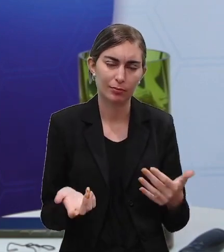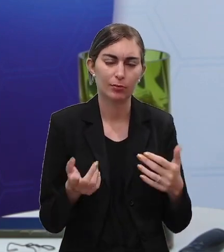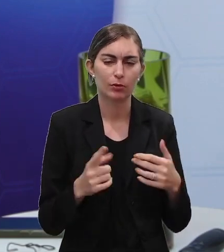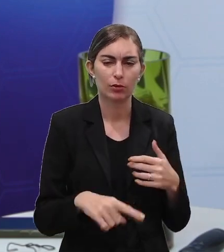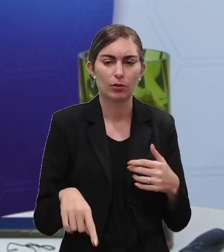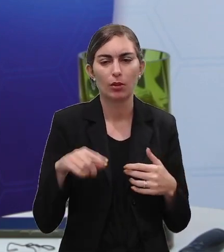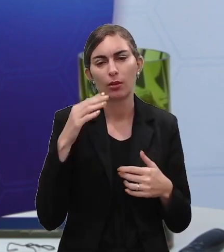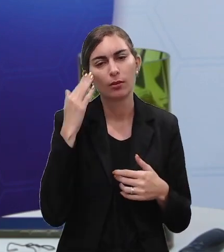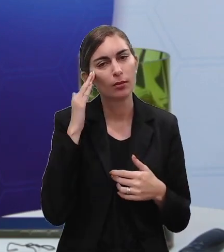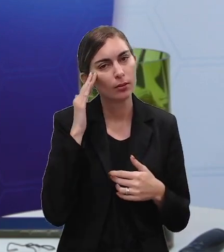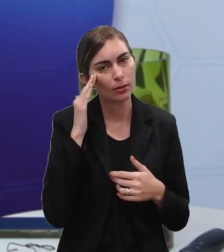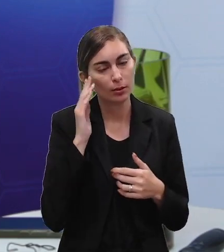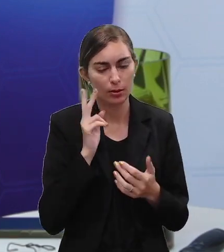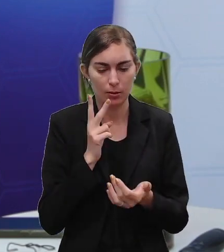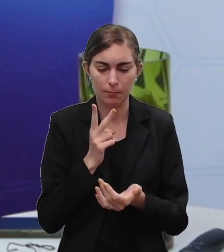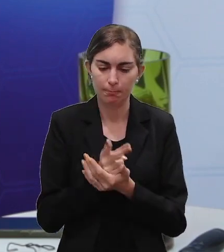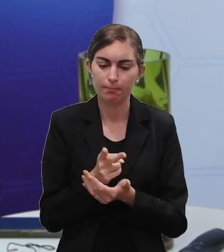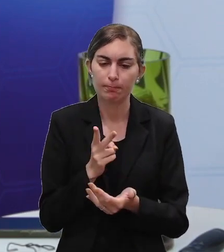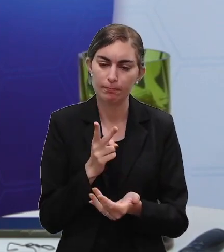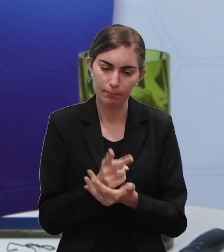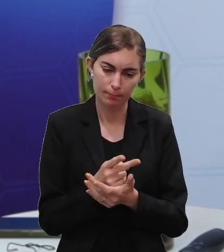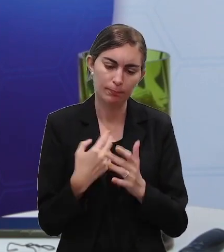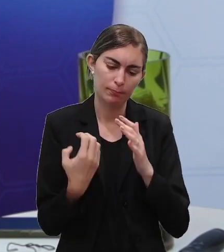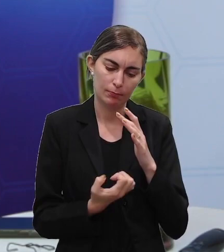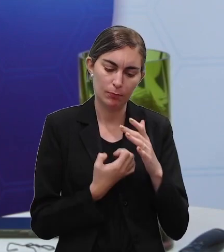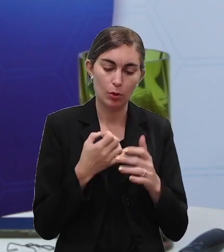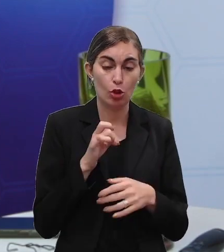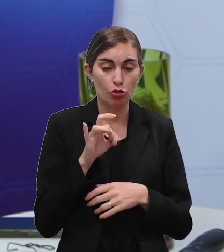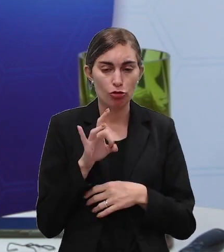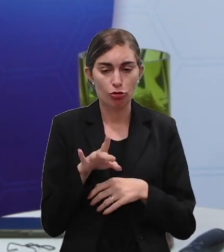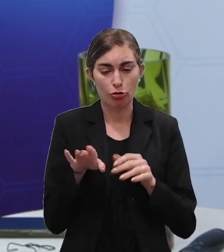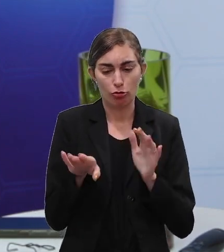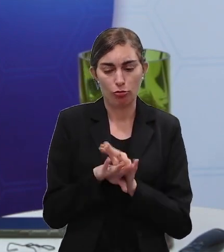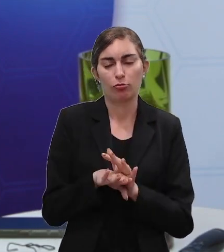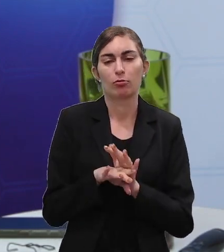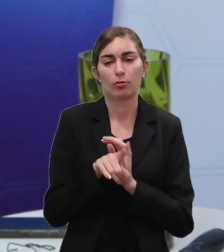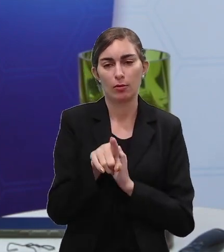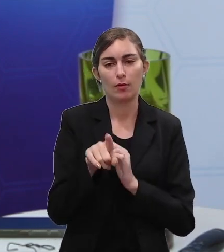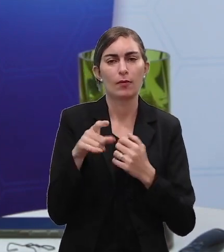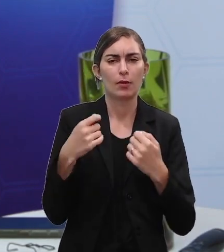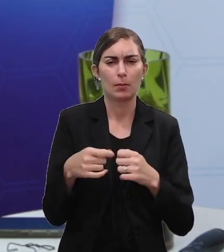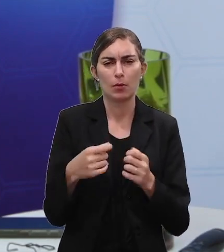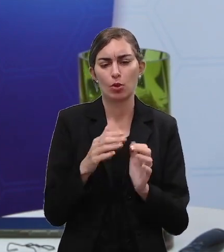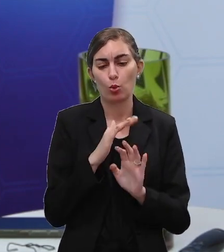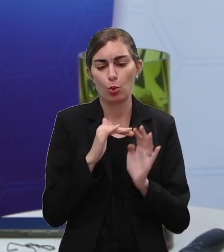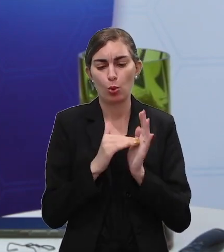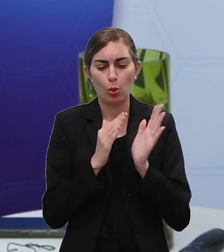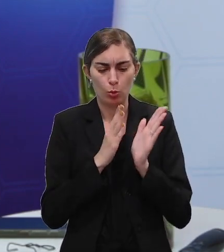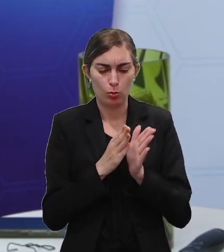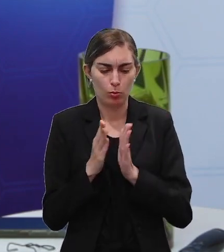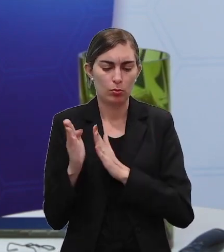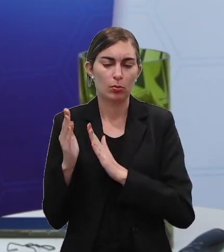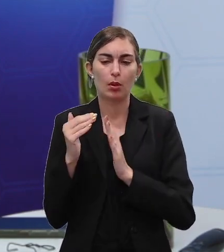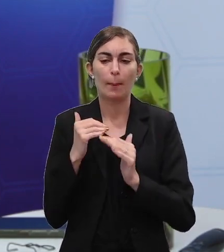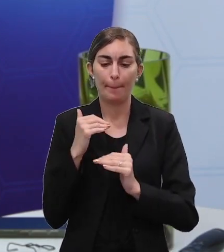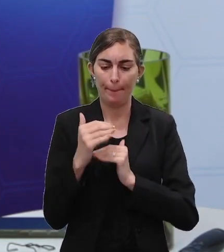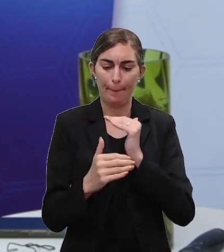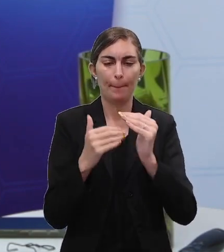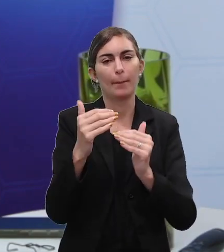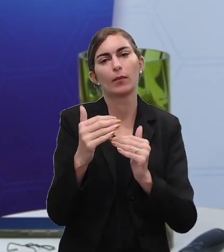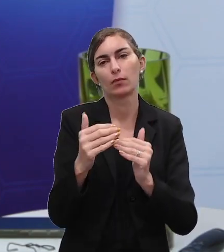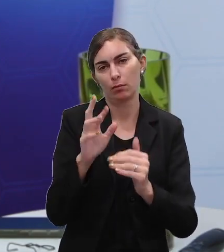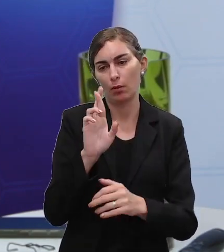vamos entender que para manter-se em uma empresa não basta apenas chegar até ela, mas você vai ter que passar por todo um processo. E recursos